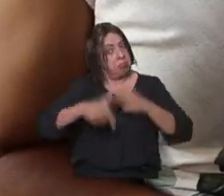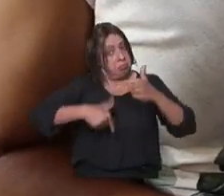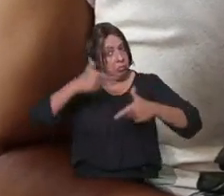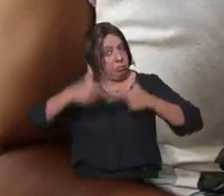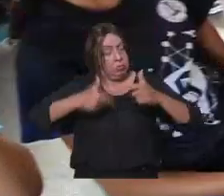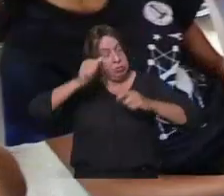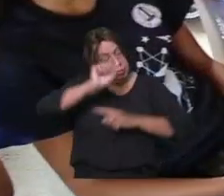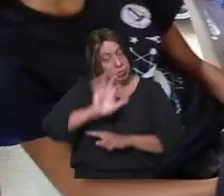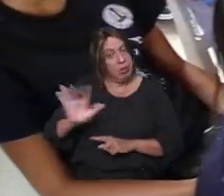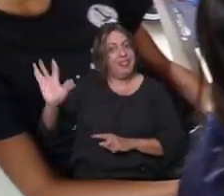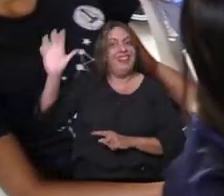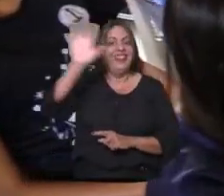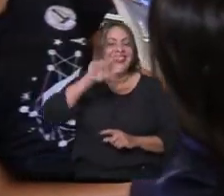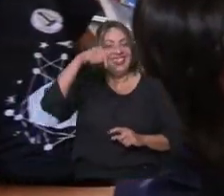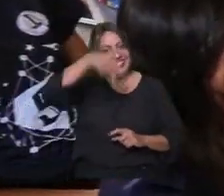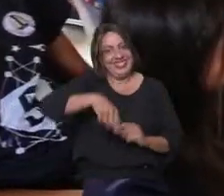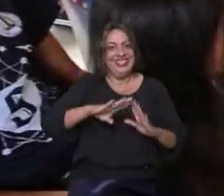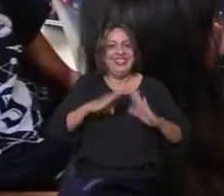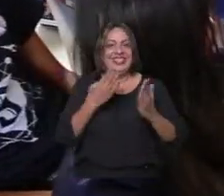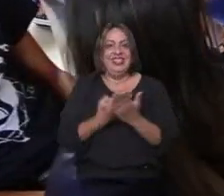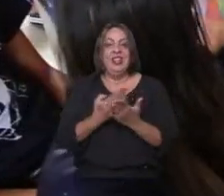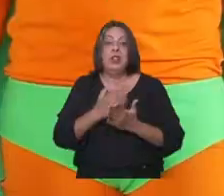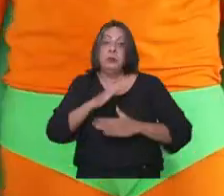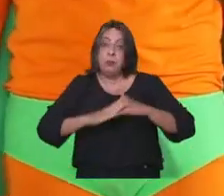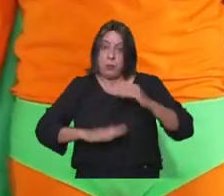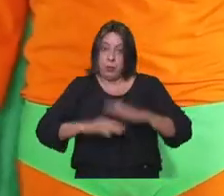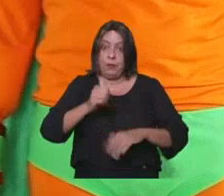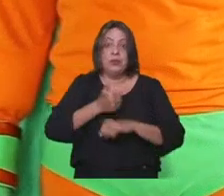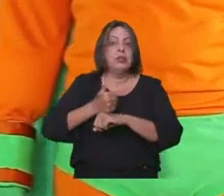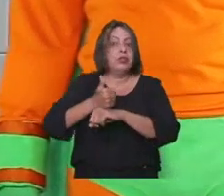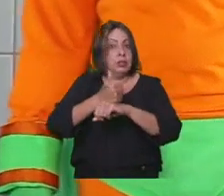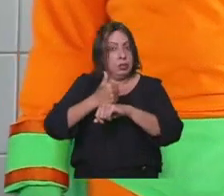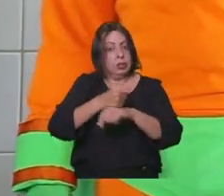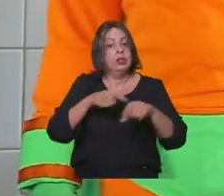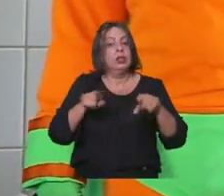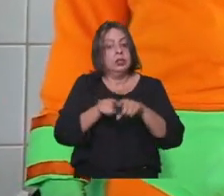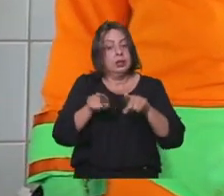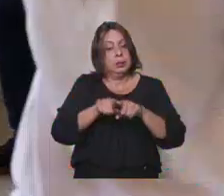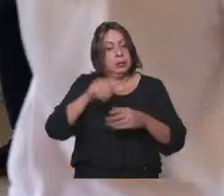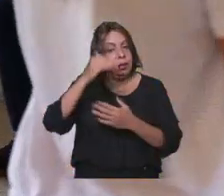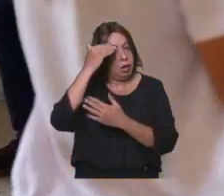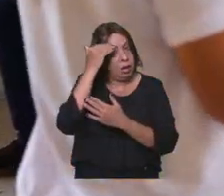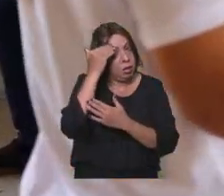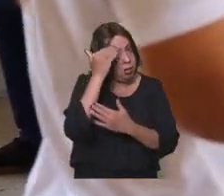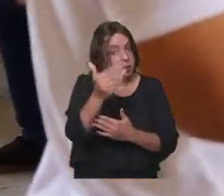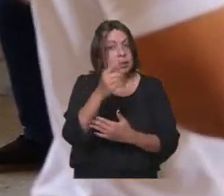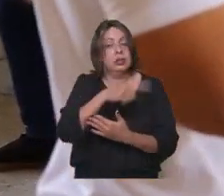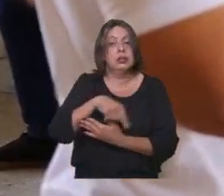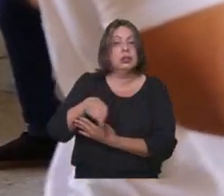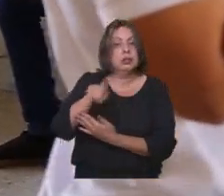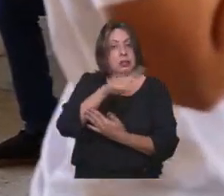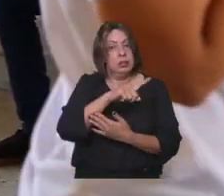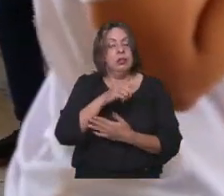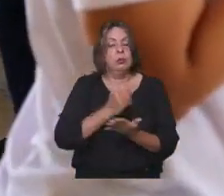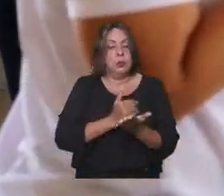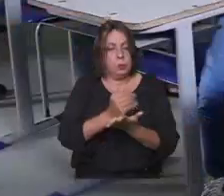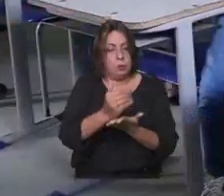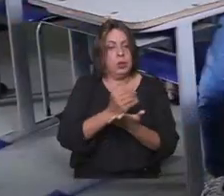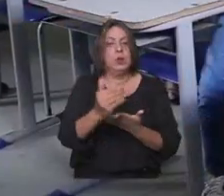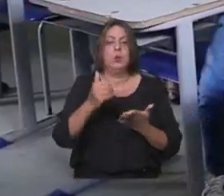dentro da nossa escola. Profissionais da escola também ficaram agradecidos por esta grande